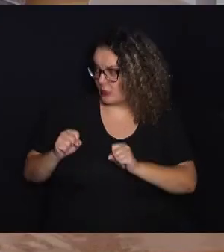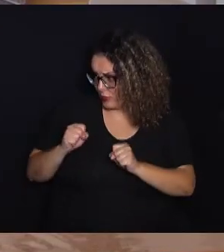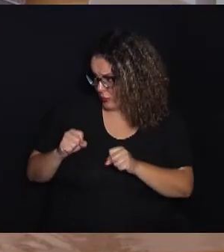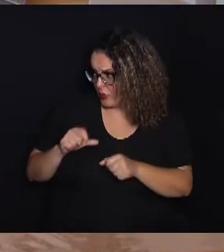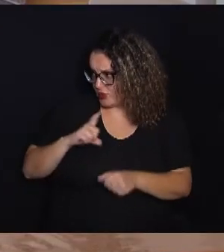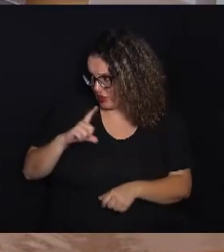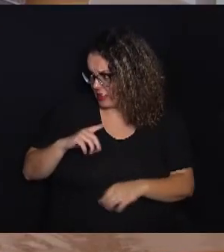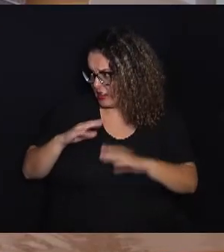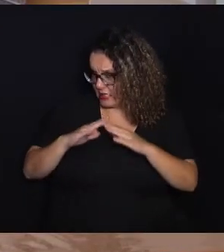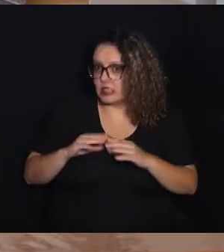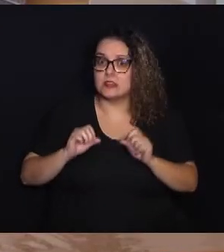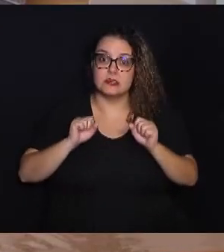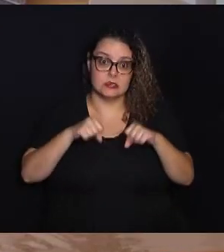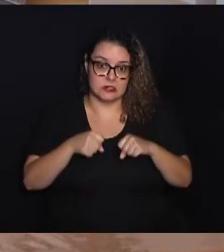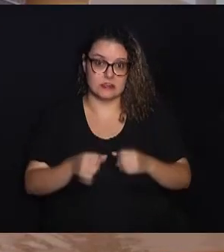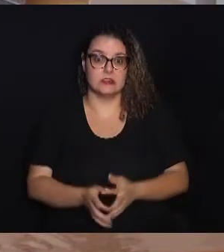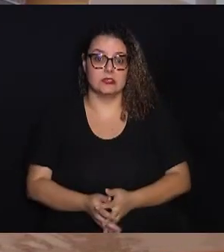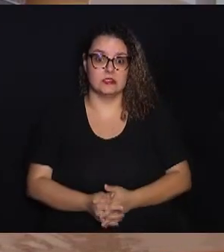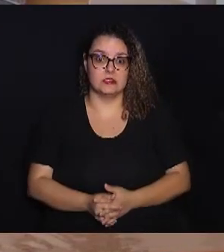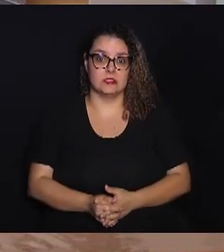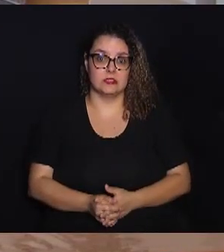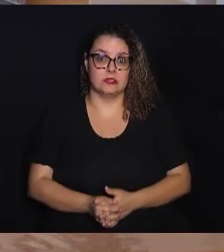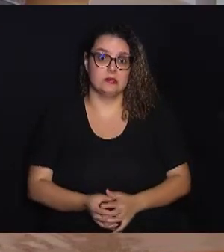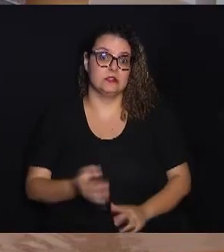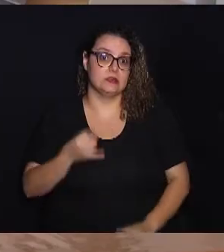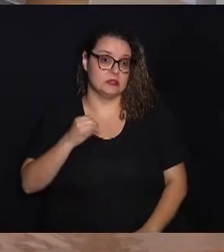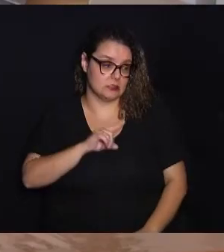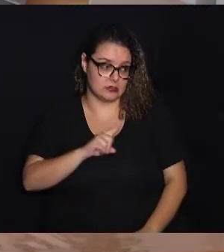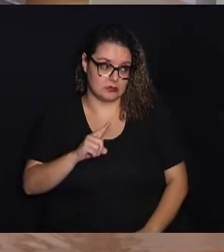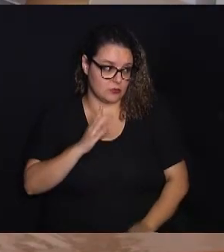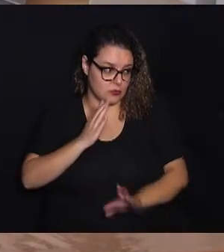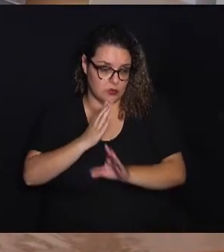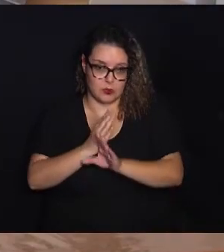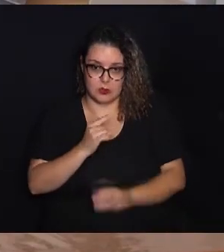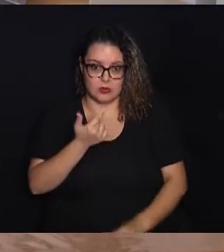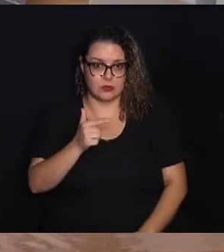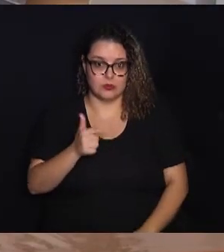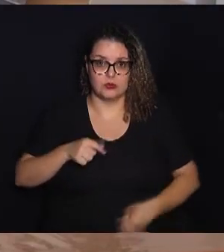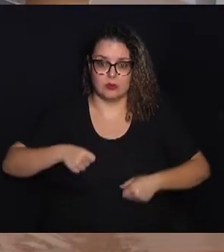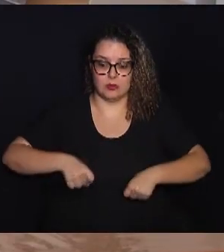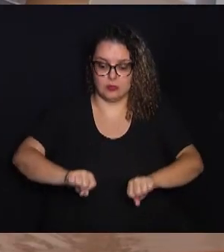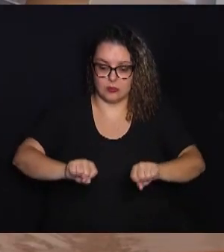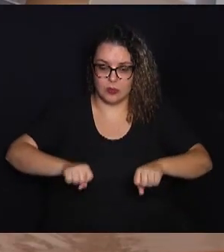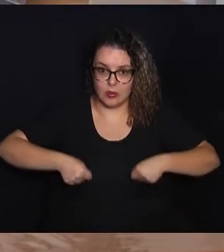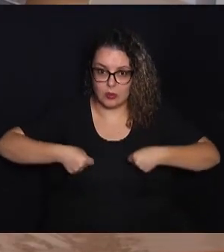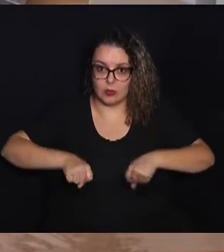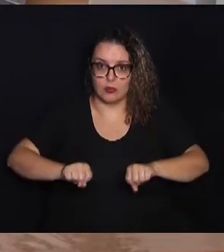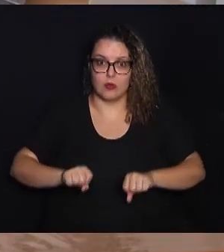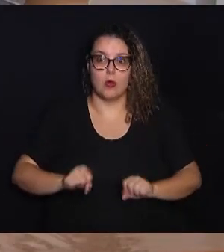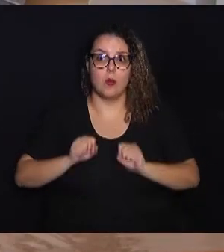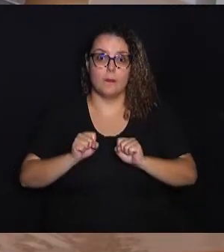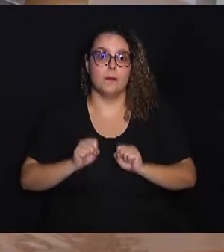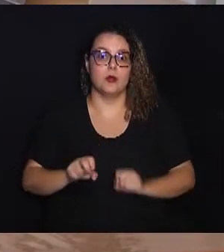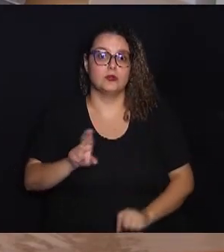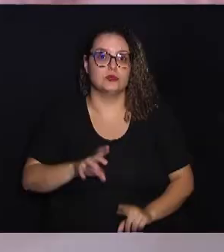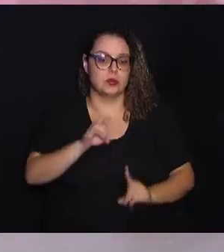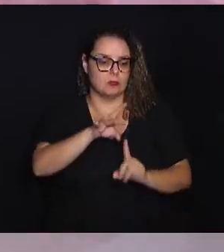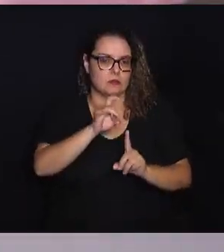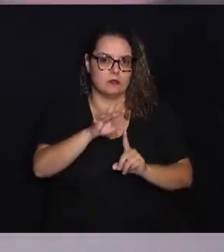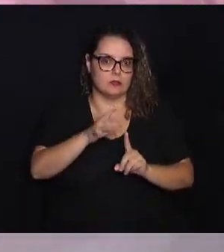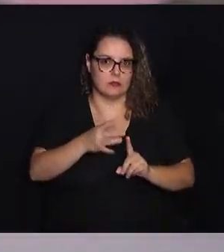Sim, inclusive, se você não encontrar ou não tiver o rolo, você pode usar um vidro, um pote